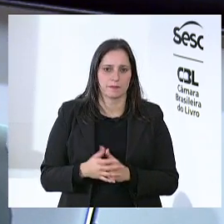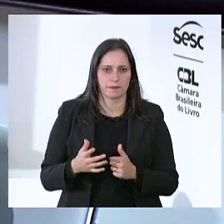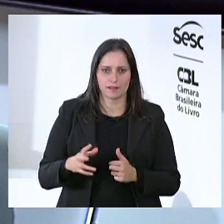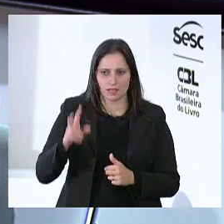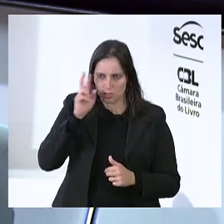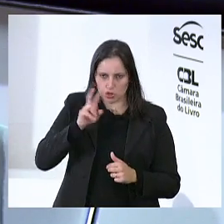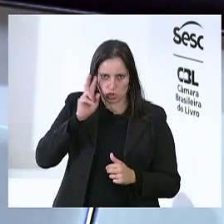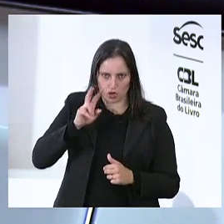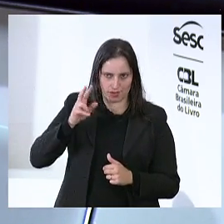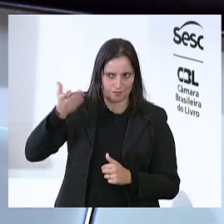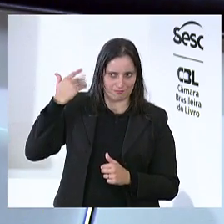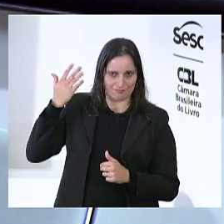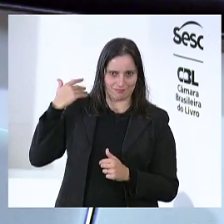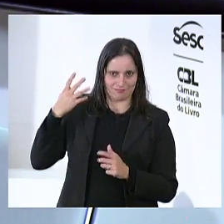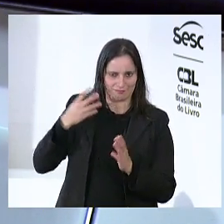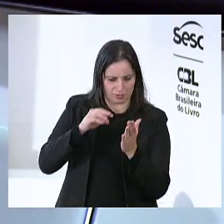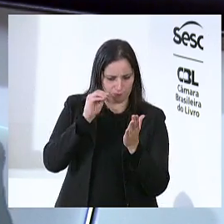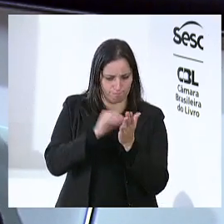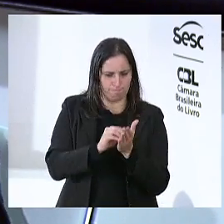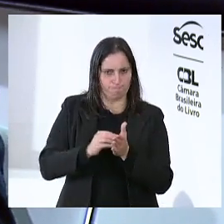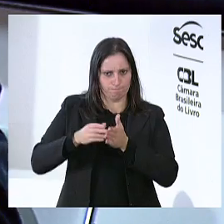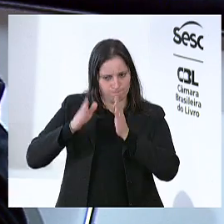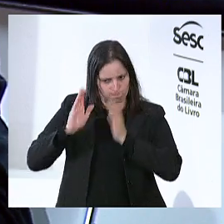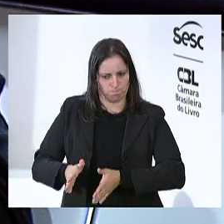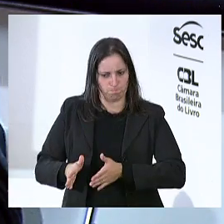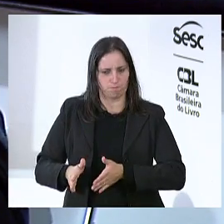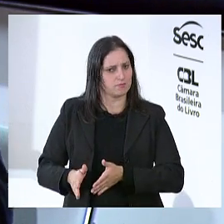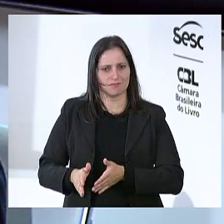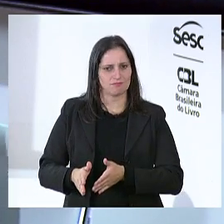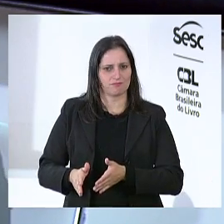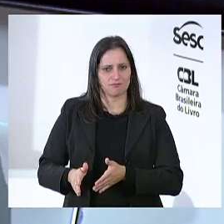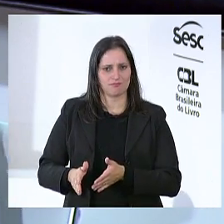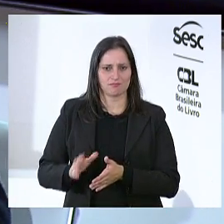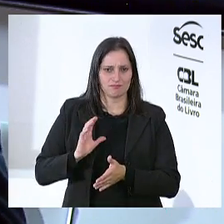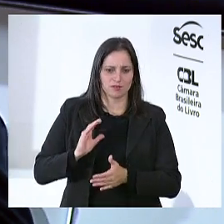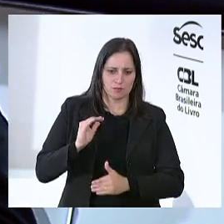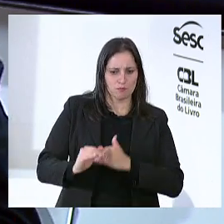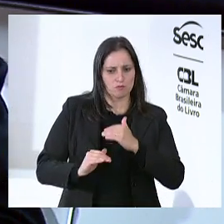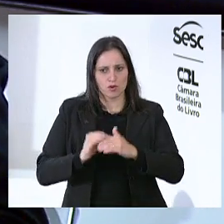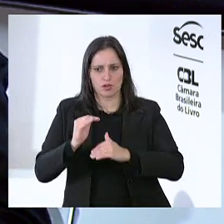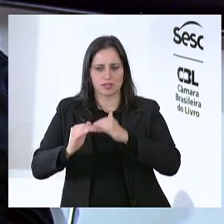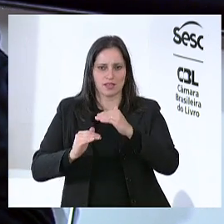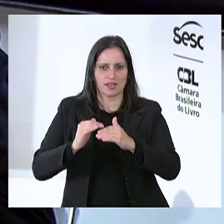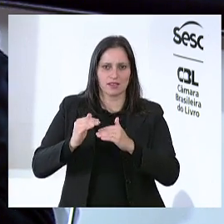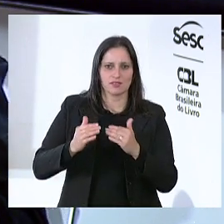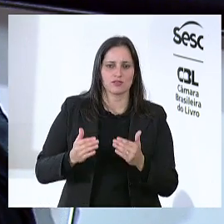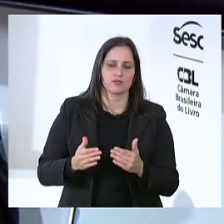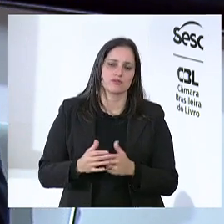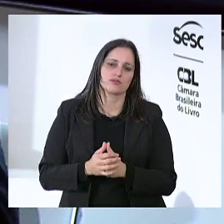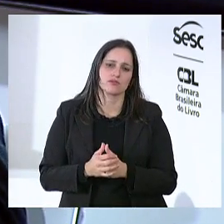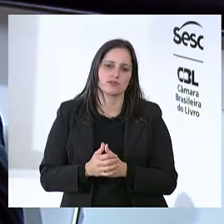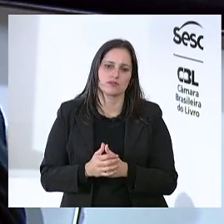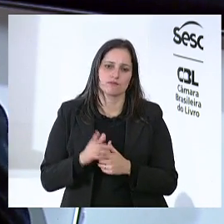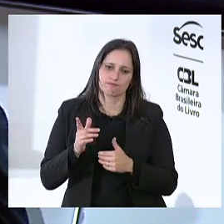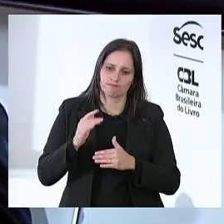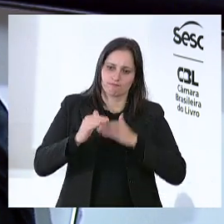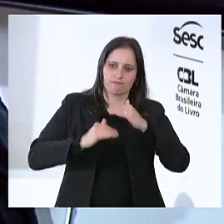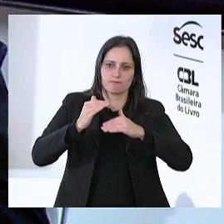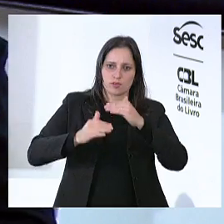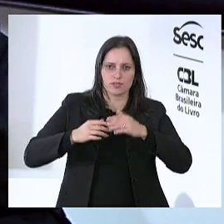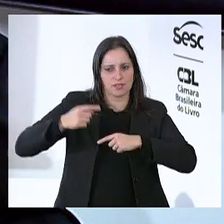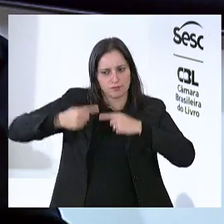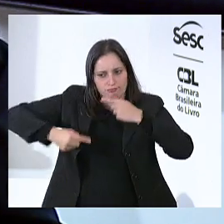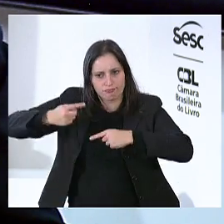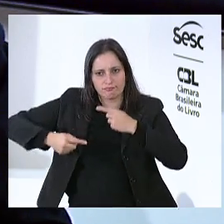já, que tem um sentido dado. Ela é um processo de disputa. E esse processo de disputa